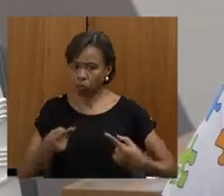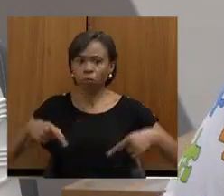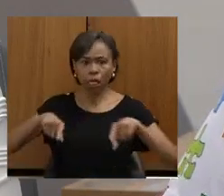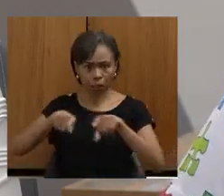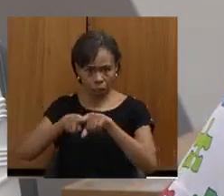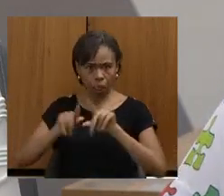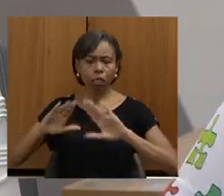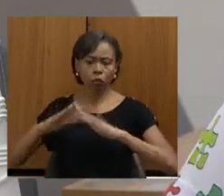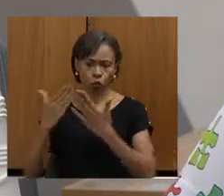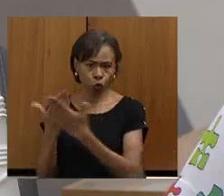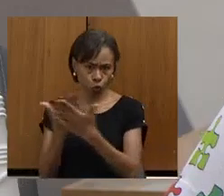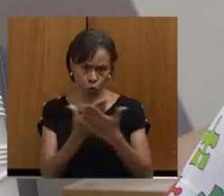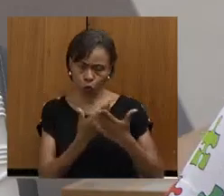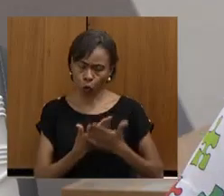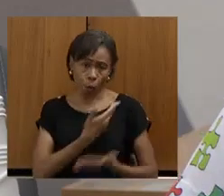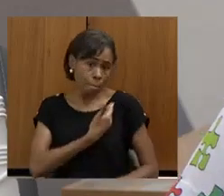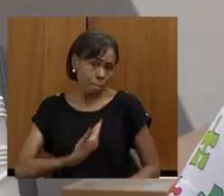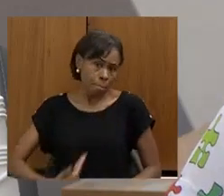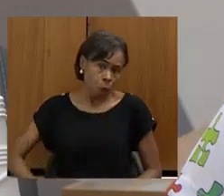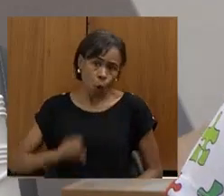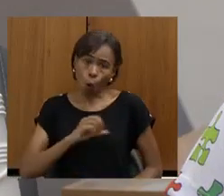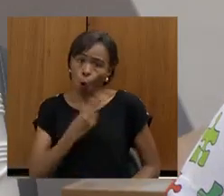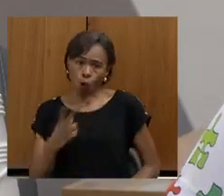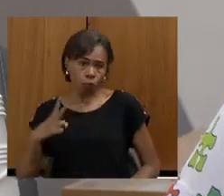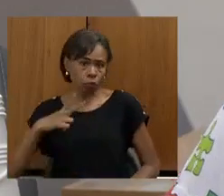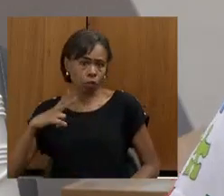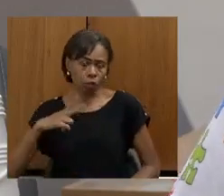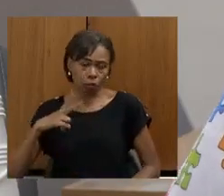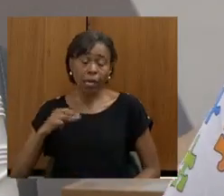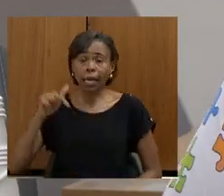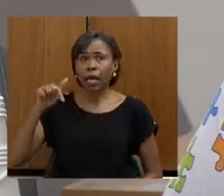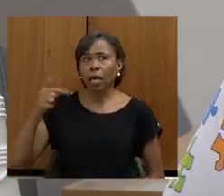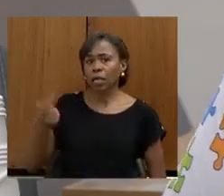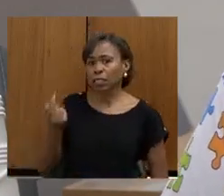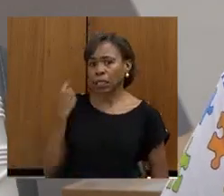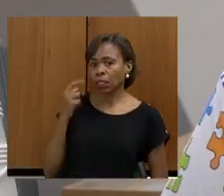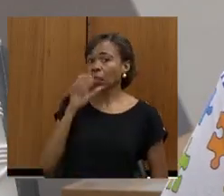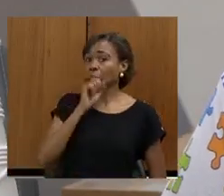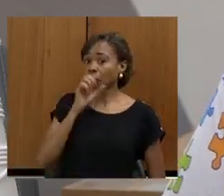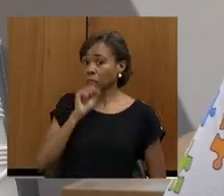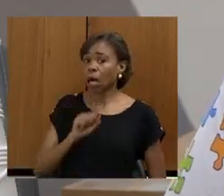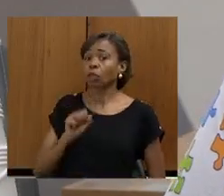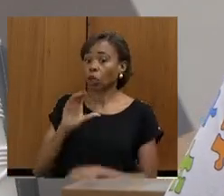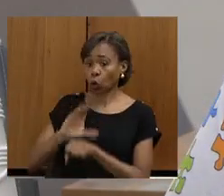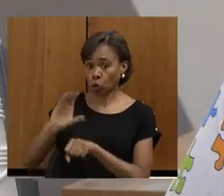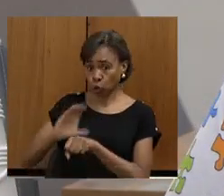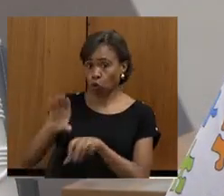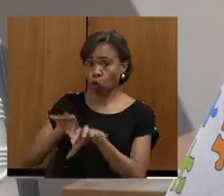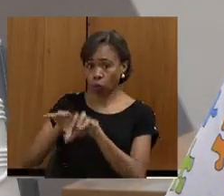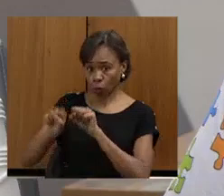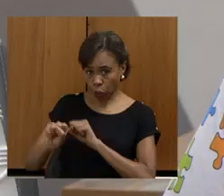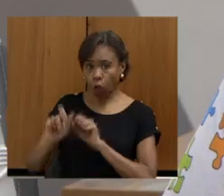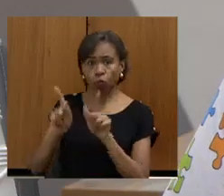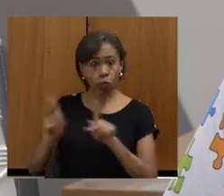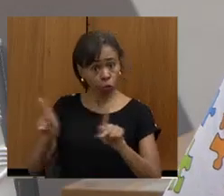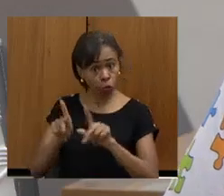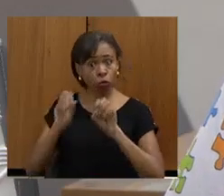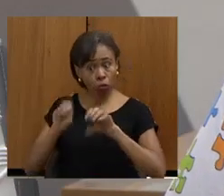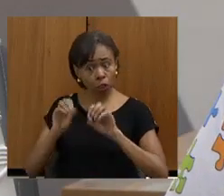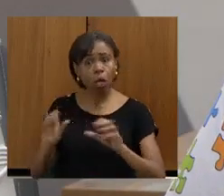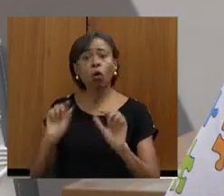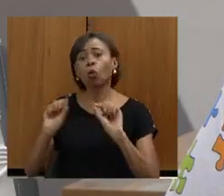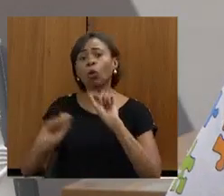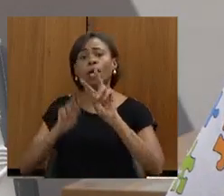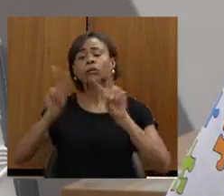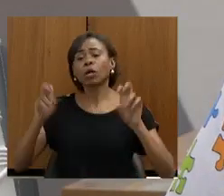escolas, tanto públicas quanto privadas. Nesse sábado, a gente fez uma formação para professores sobre o autismo da Prefeitura